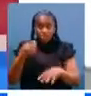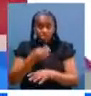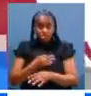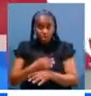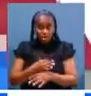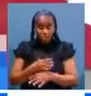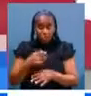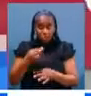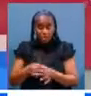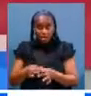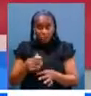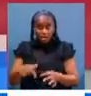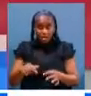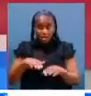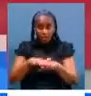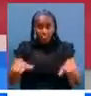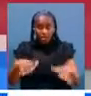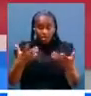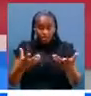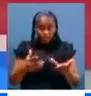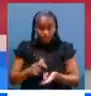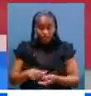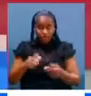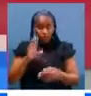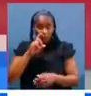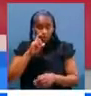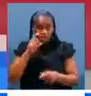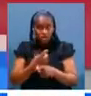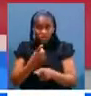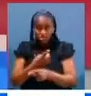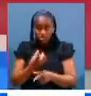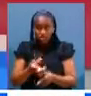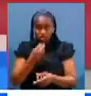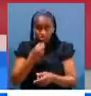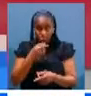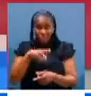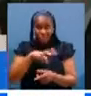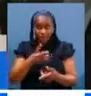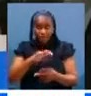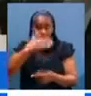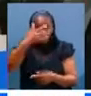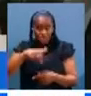Internacional sobre Alterações Climáticas e Segurança Alimentar como uma das ações prioritárias para este ano.